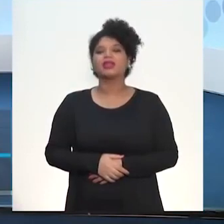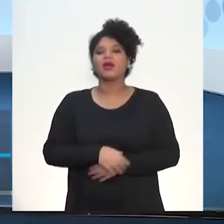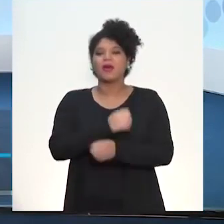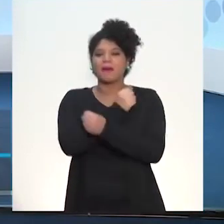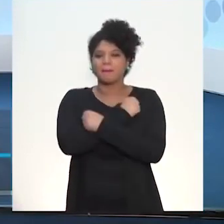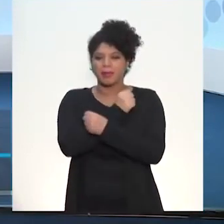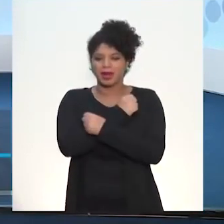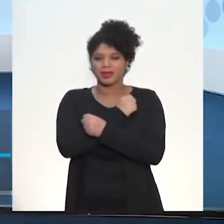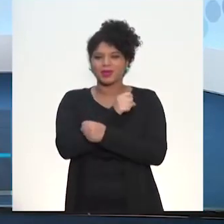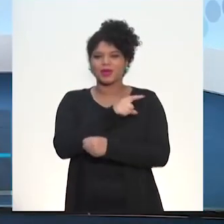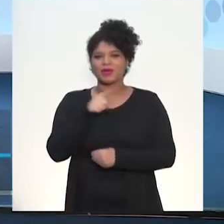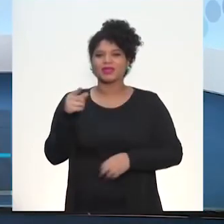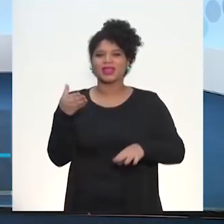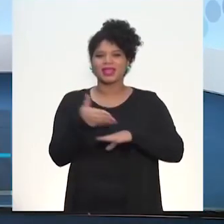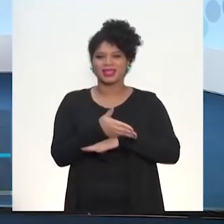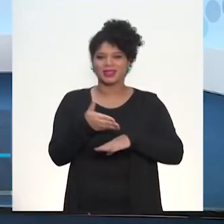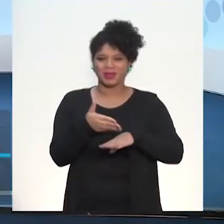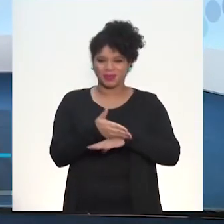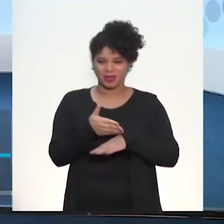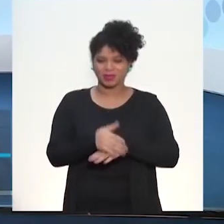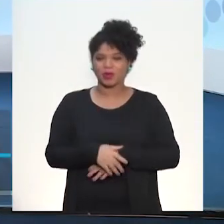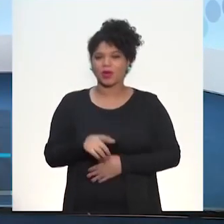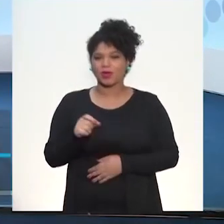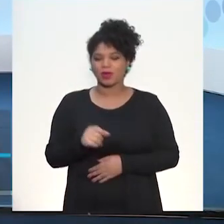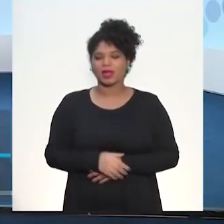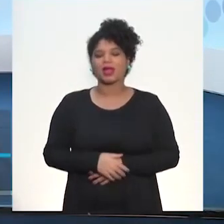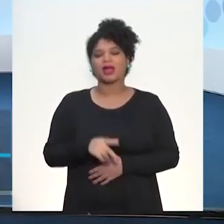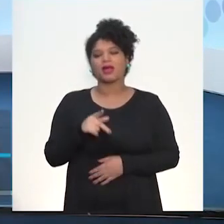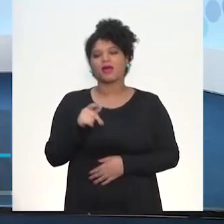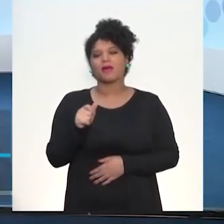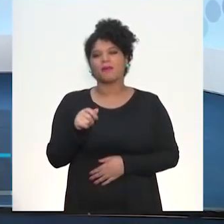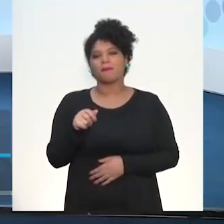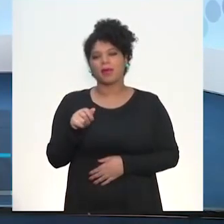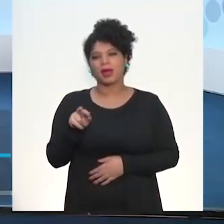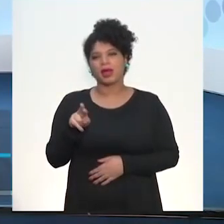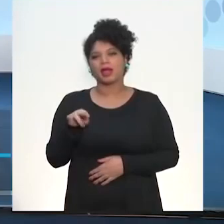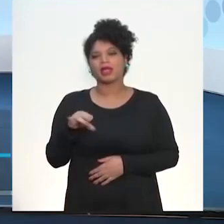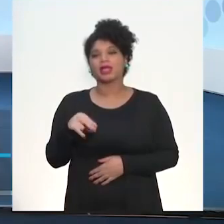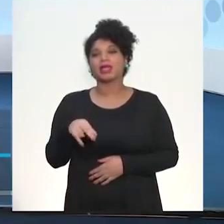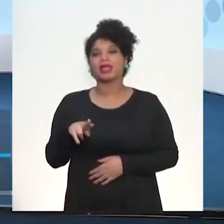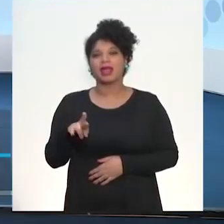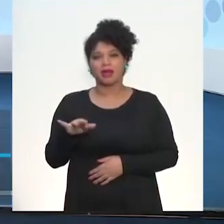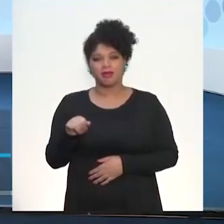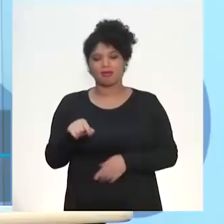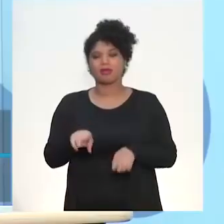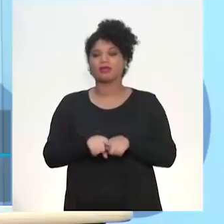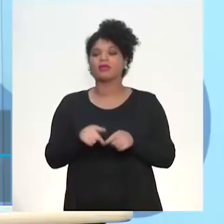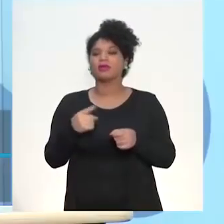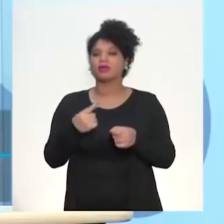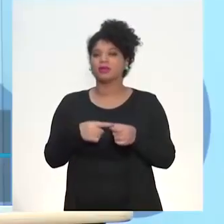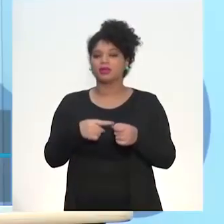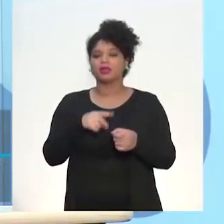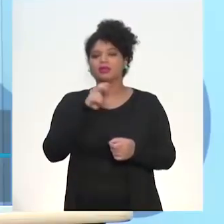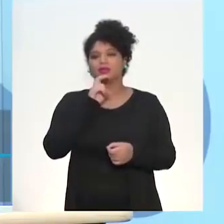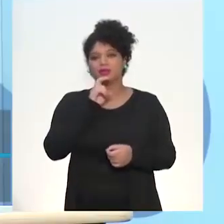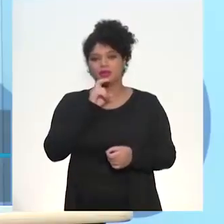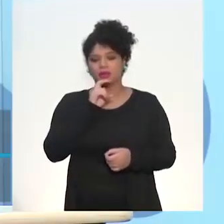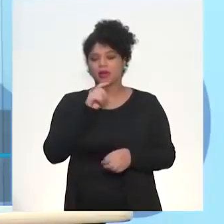grande abraço aí para quem está participando. Lá de Pariquera Sul, Jaboticabal, Sorocaba, Taboão da